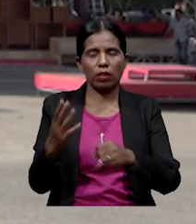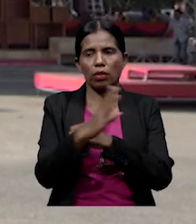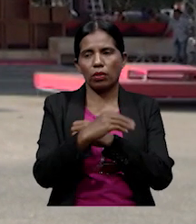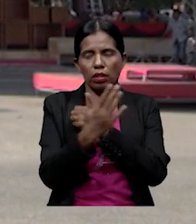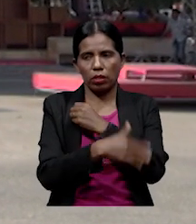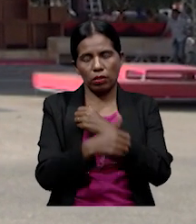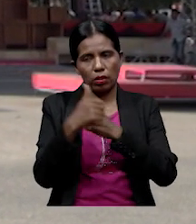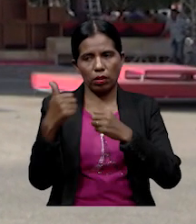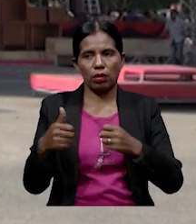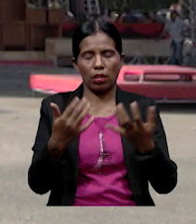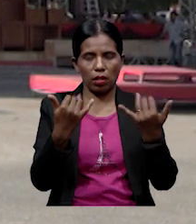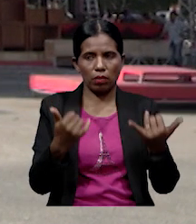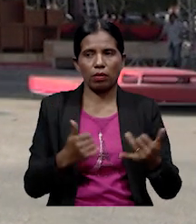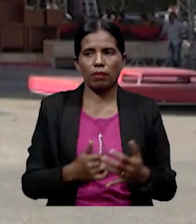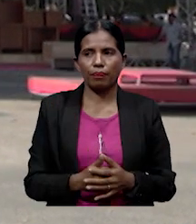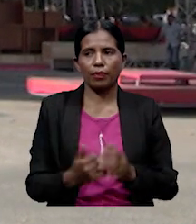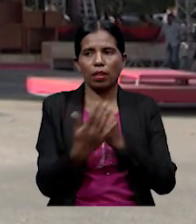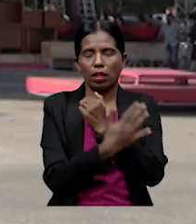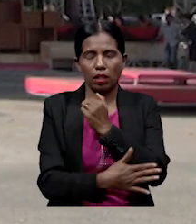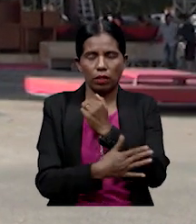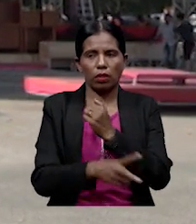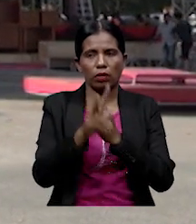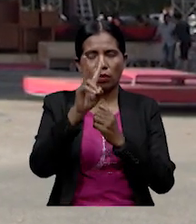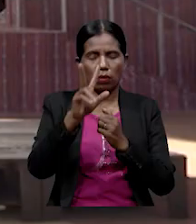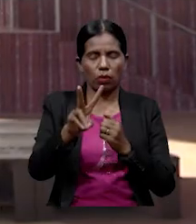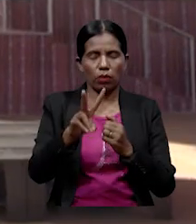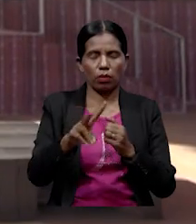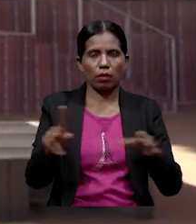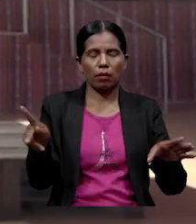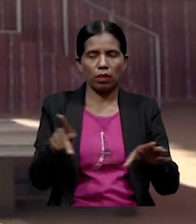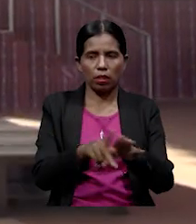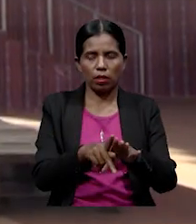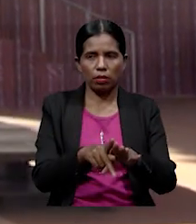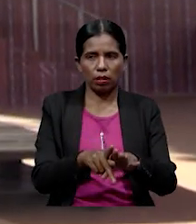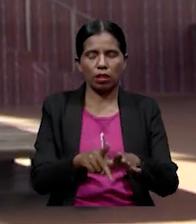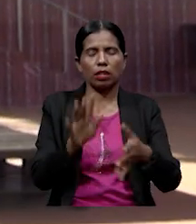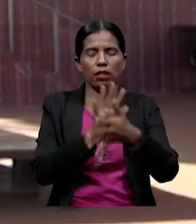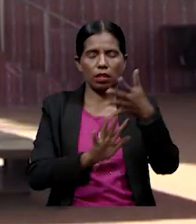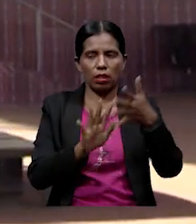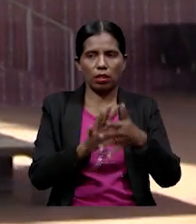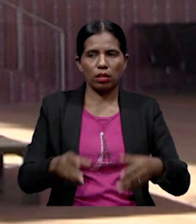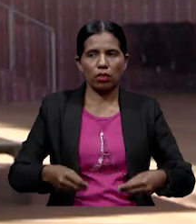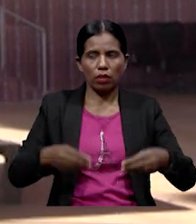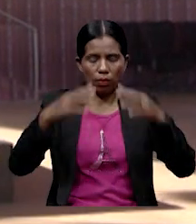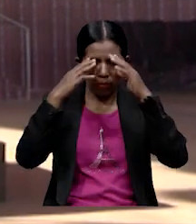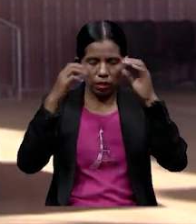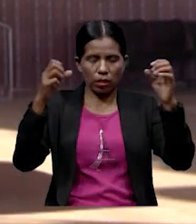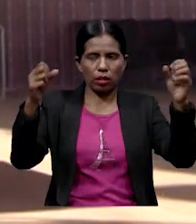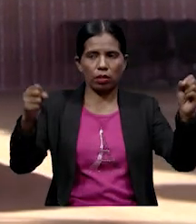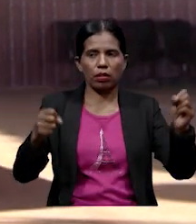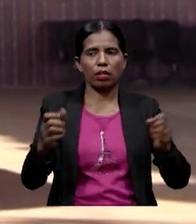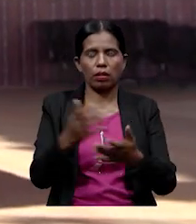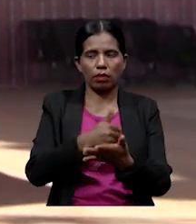Siracelo, no Dadaune, na São Tolo, ma confirmado se participa e a cerimônia pós Presidente da República